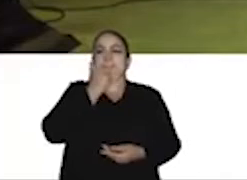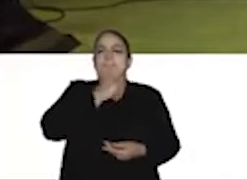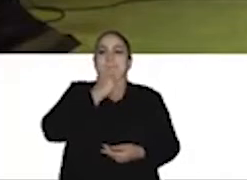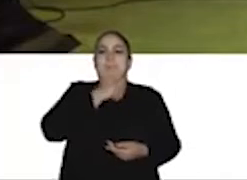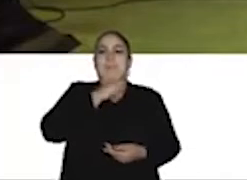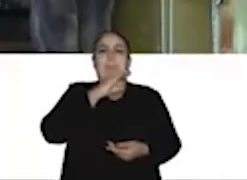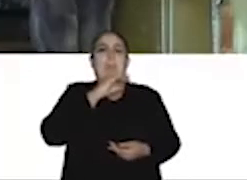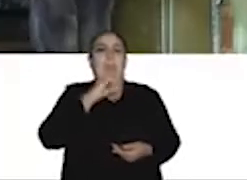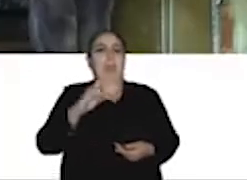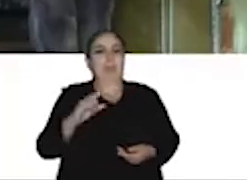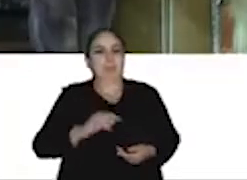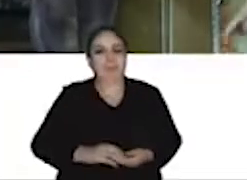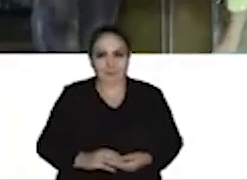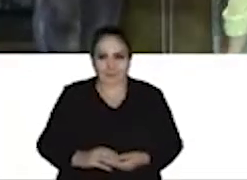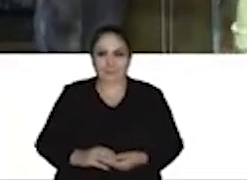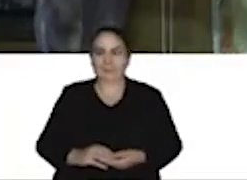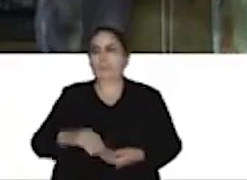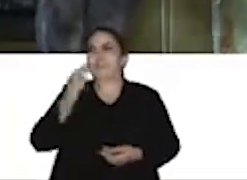¡Culo!